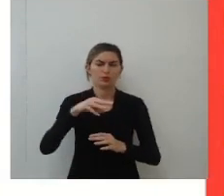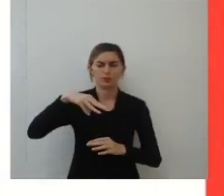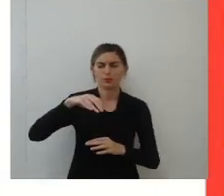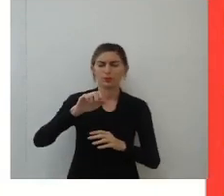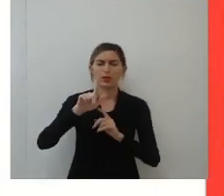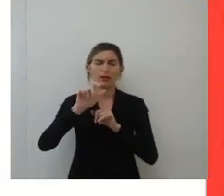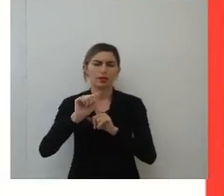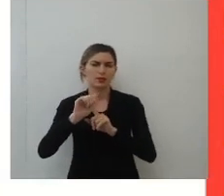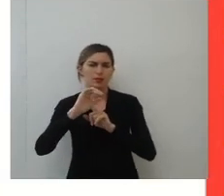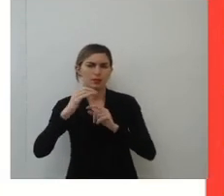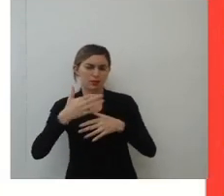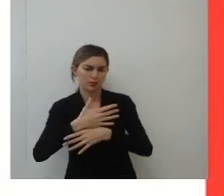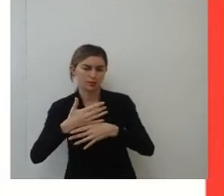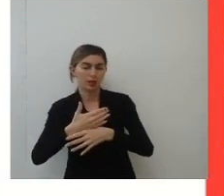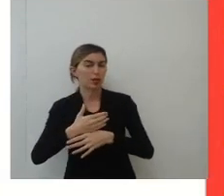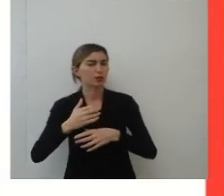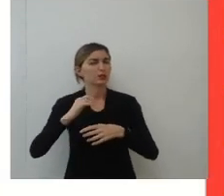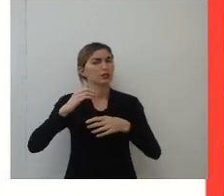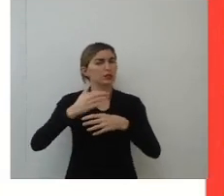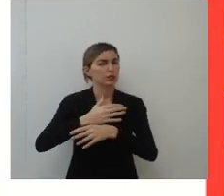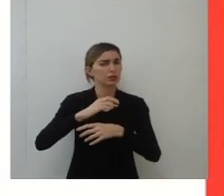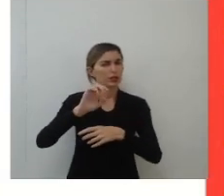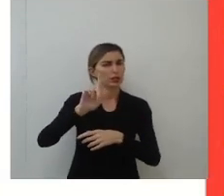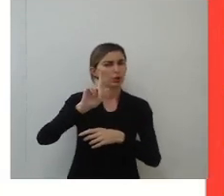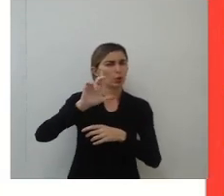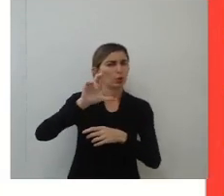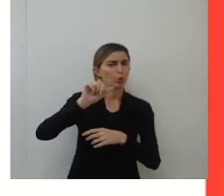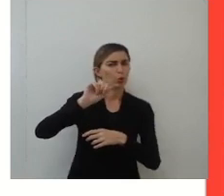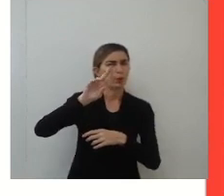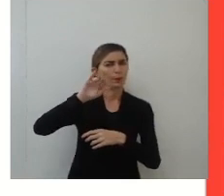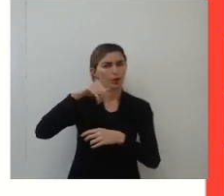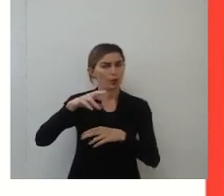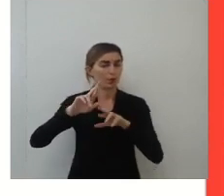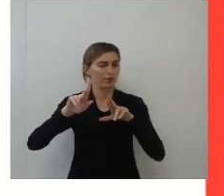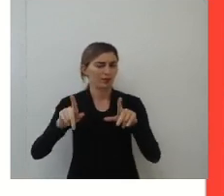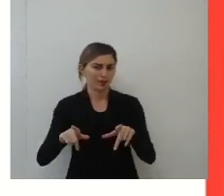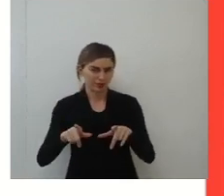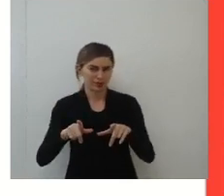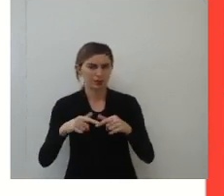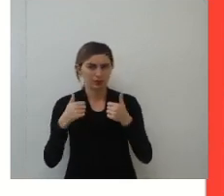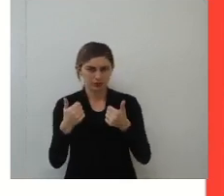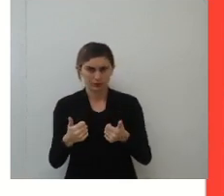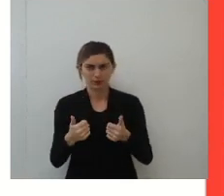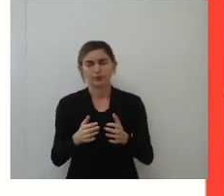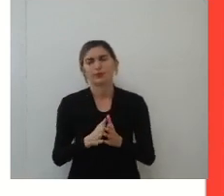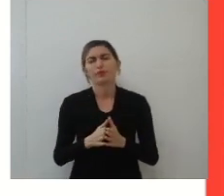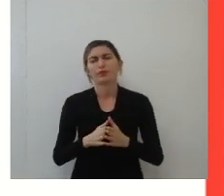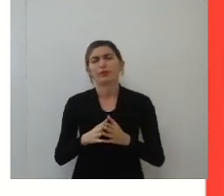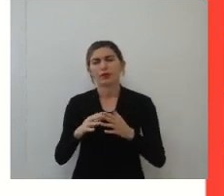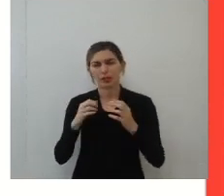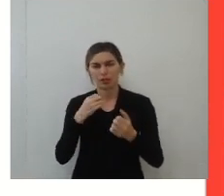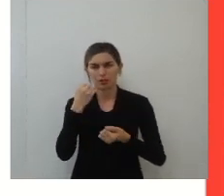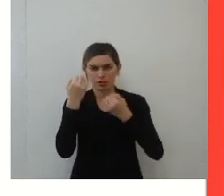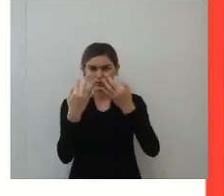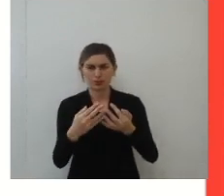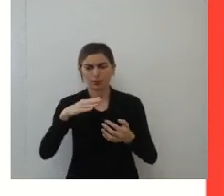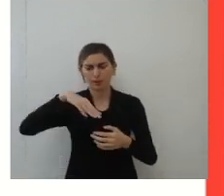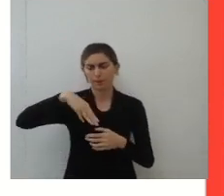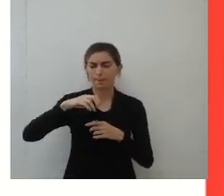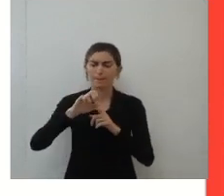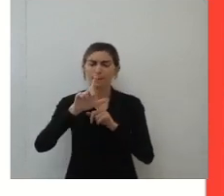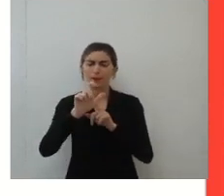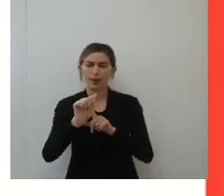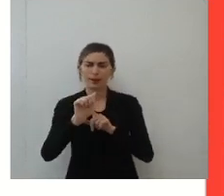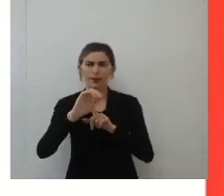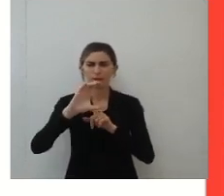megacidade com cidade global. A gente vai ver a diferença entre as duas, tá certo? A expressão megacidade ela foi